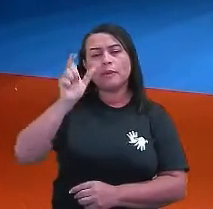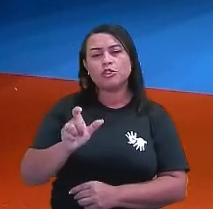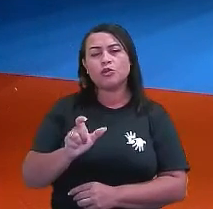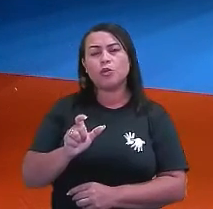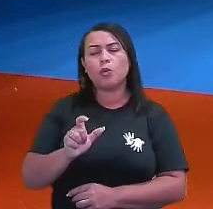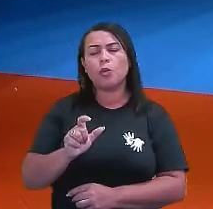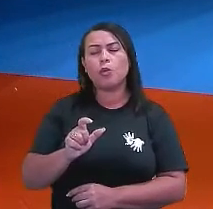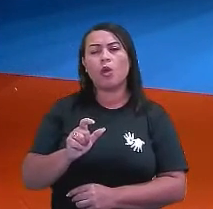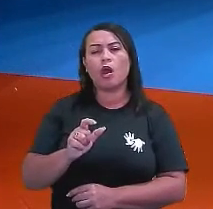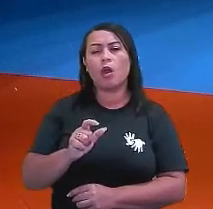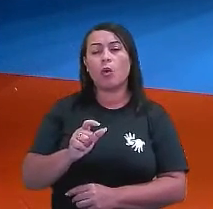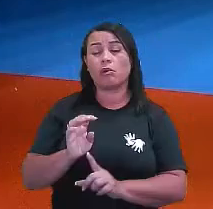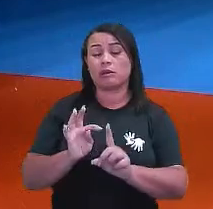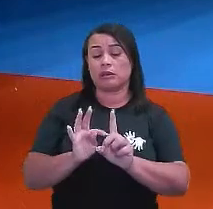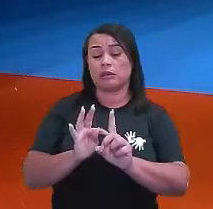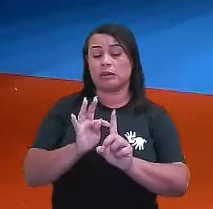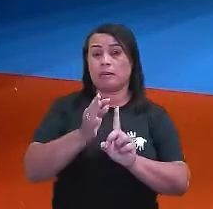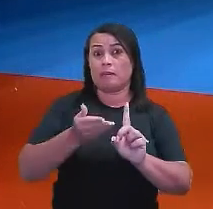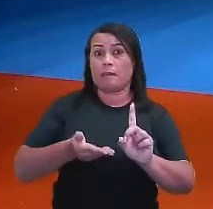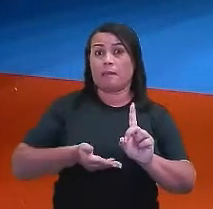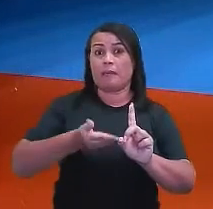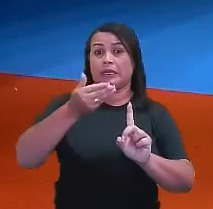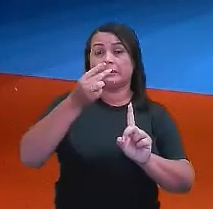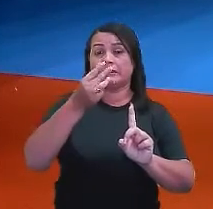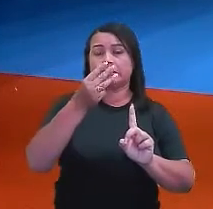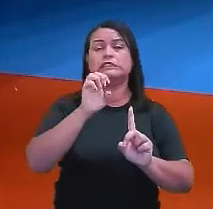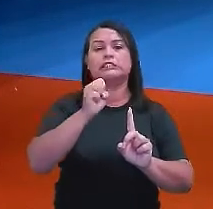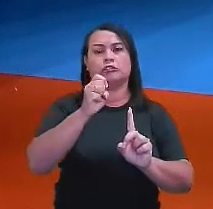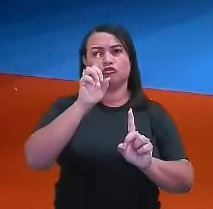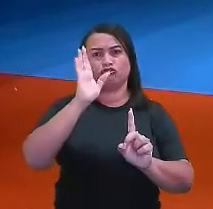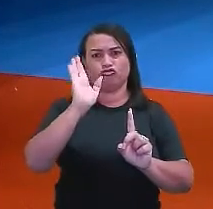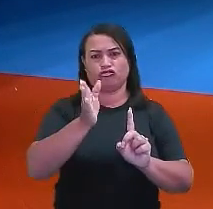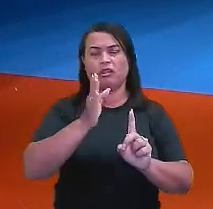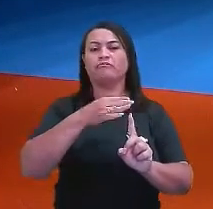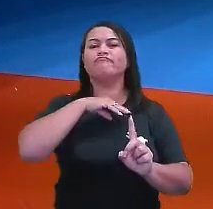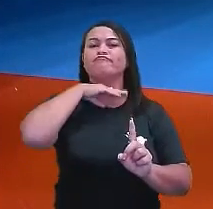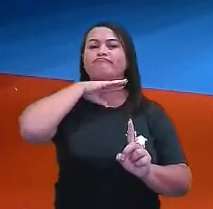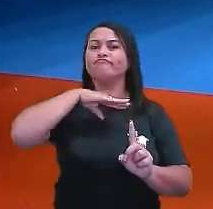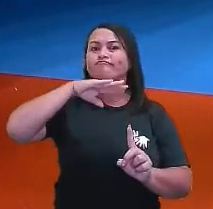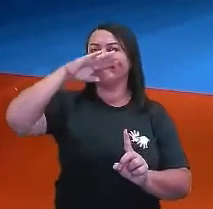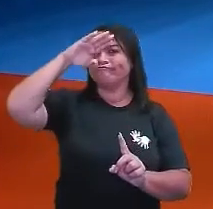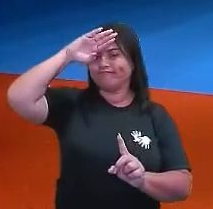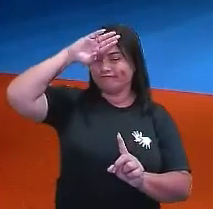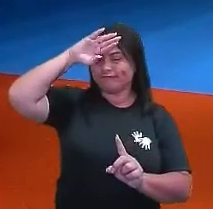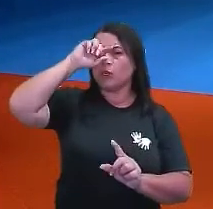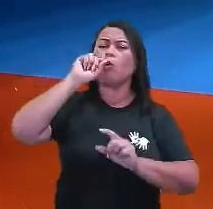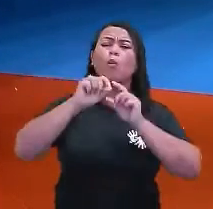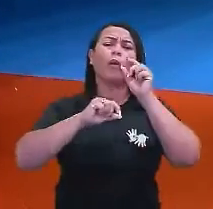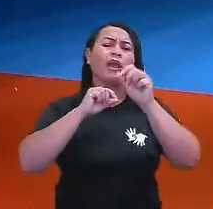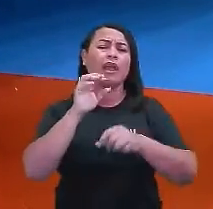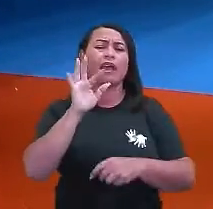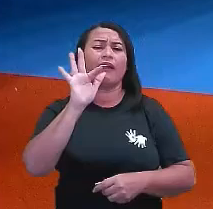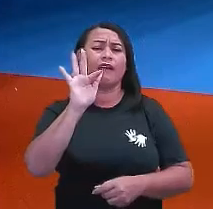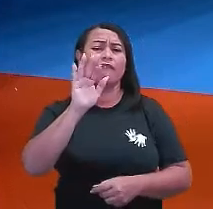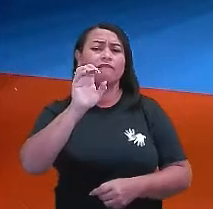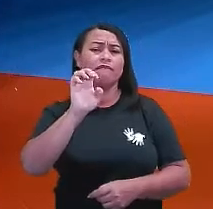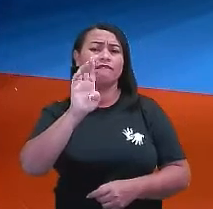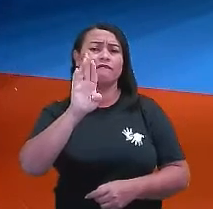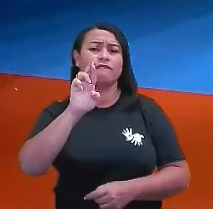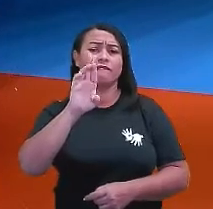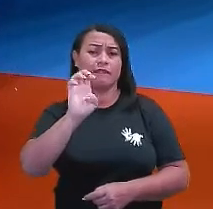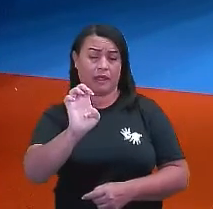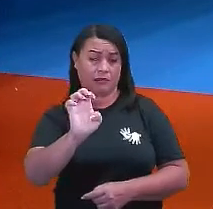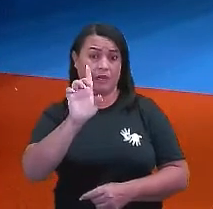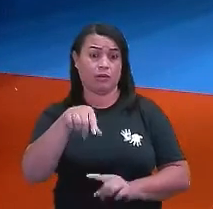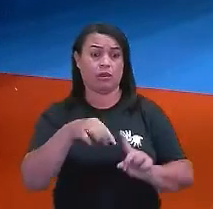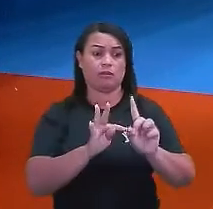ultrapassa os 38 graus, a gente diz que ela está com febre, tá? Então, o que é febre? É quando a temperatura do corpo